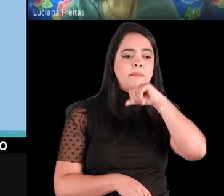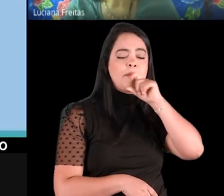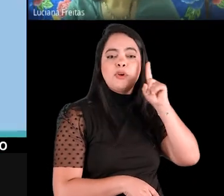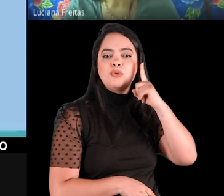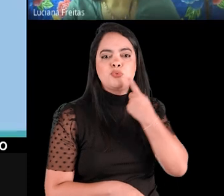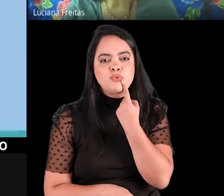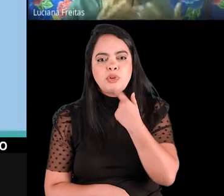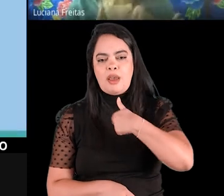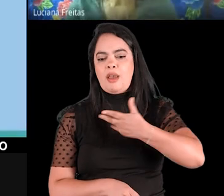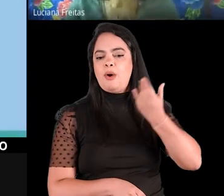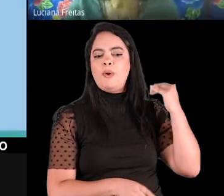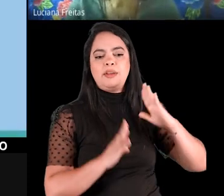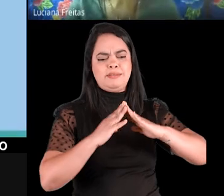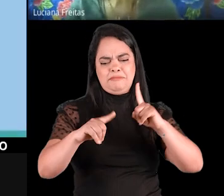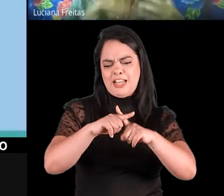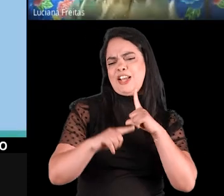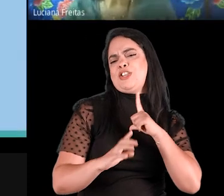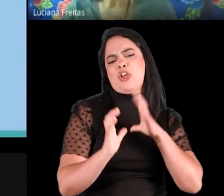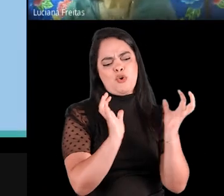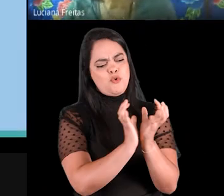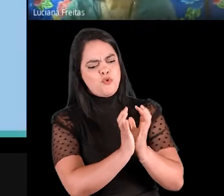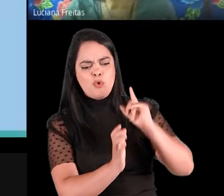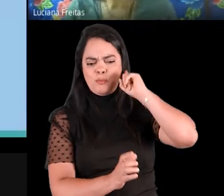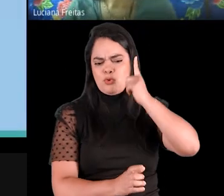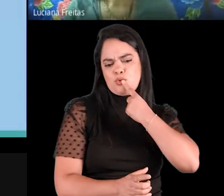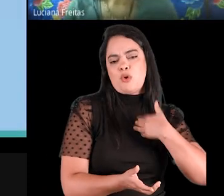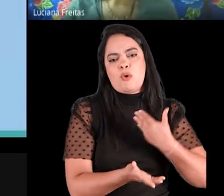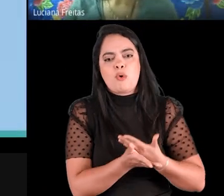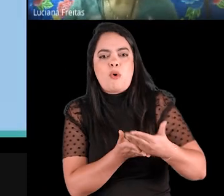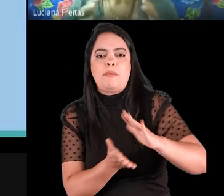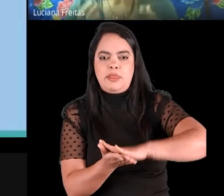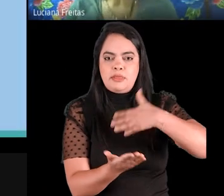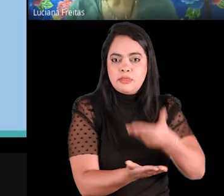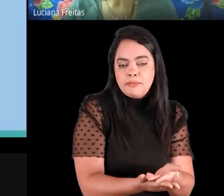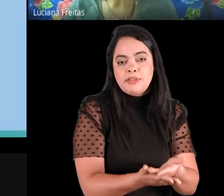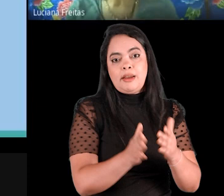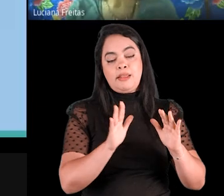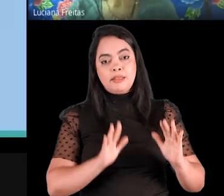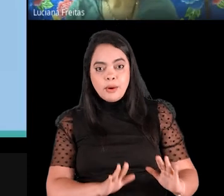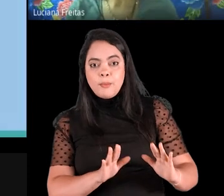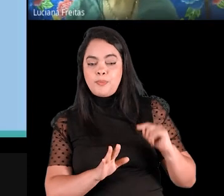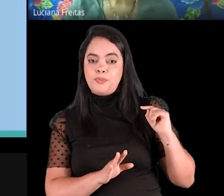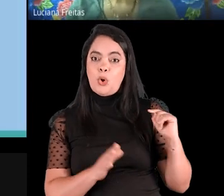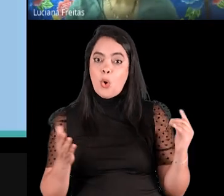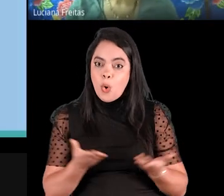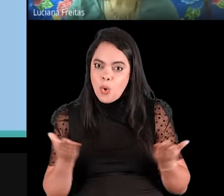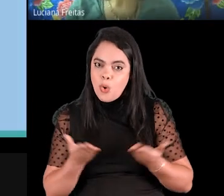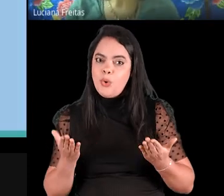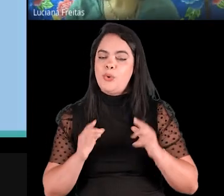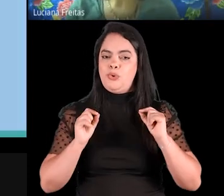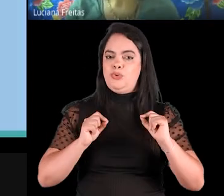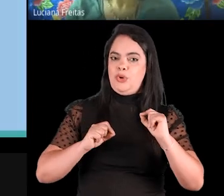eu era de uma igreja que tinha muitos surdos, e aí eu comecei a interpretar. Então, a realidade desse profissional hoje é que